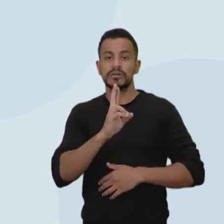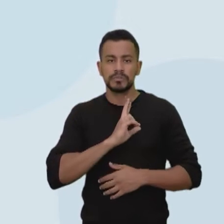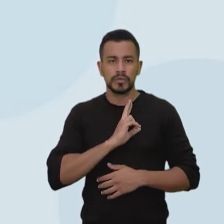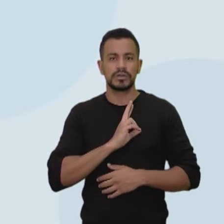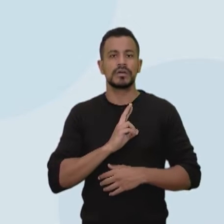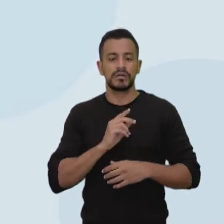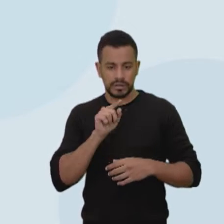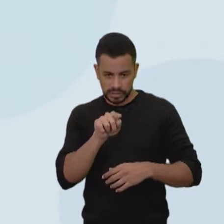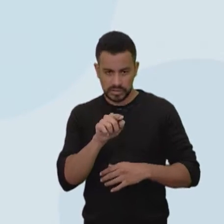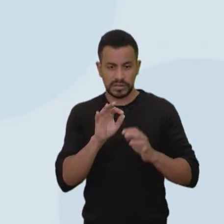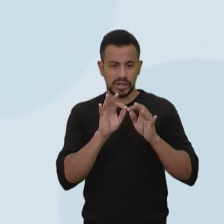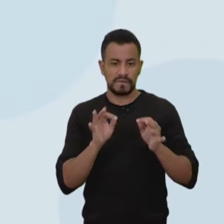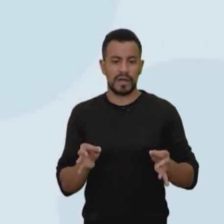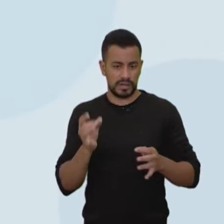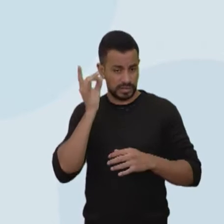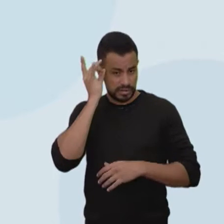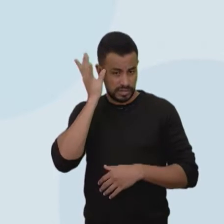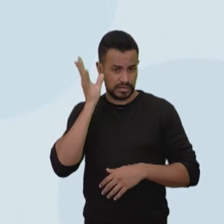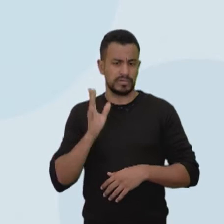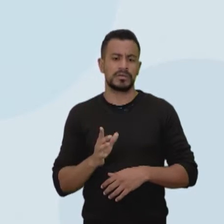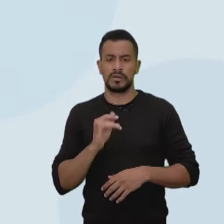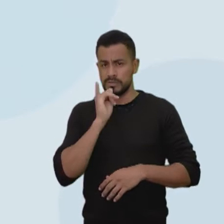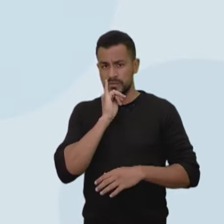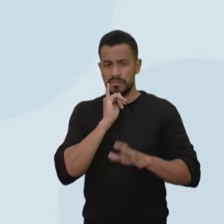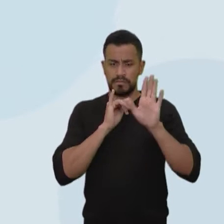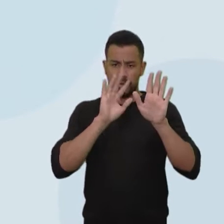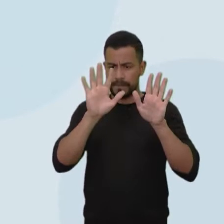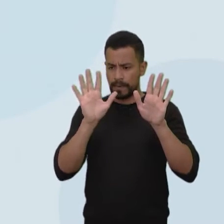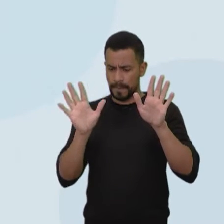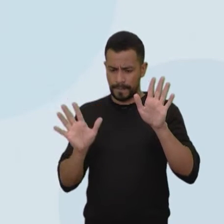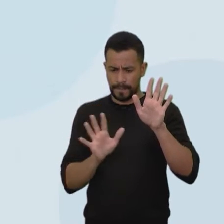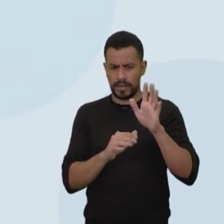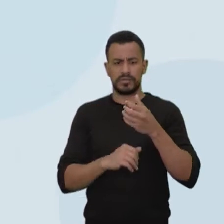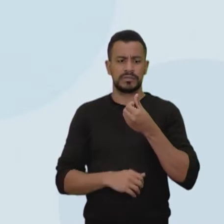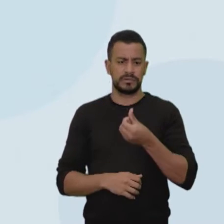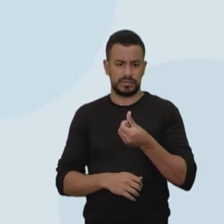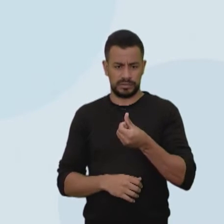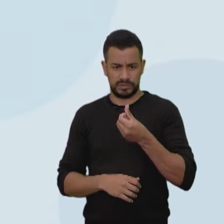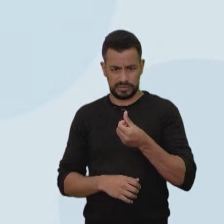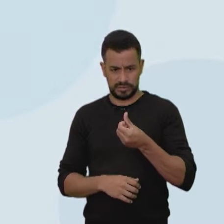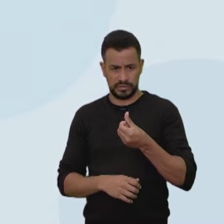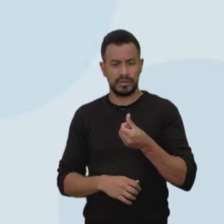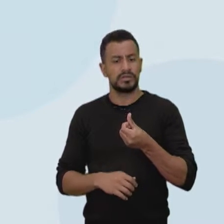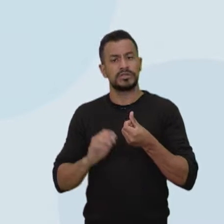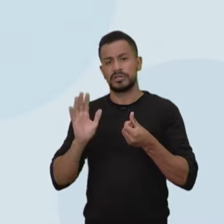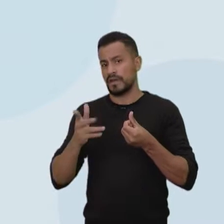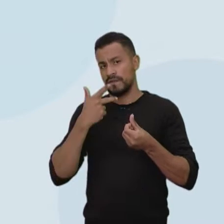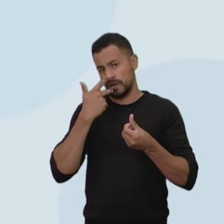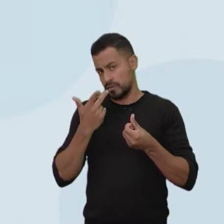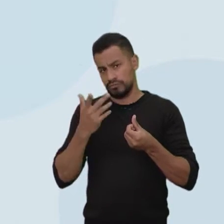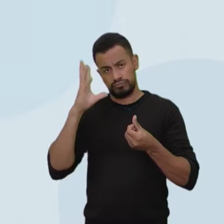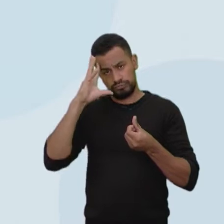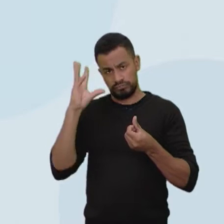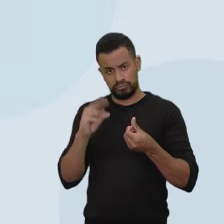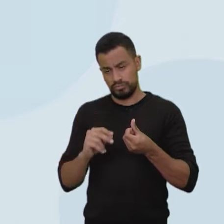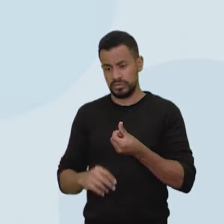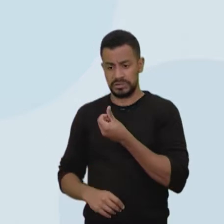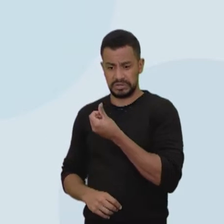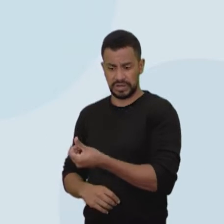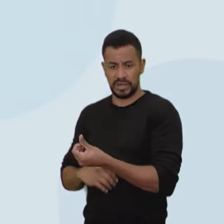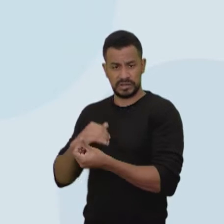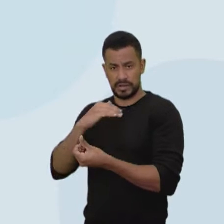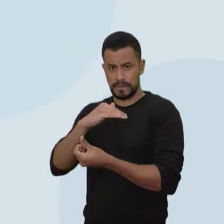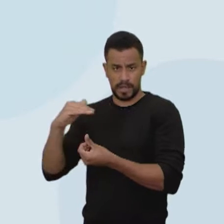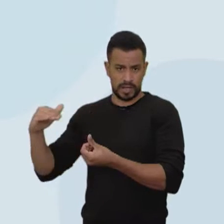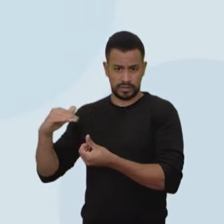bom? Figura abaixo está dividida em 6 partes iguais. Ele já falou que no total são 6. A parte pintada de